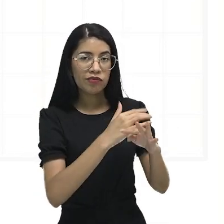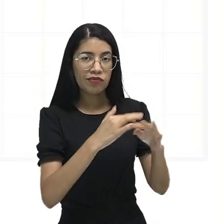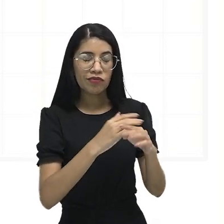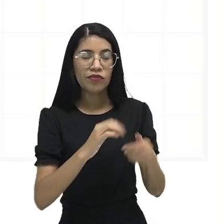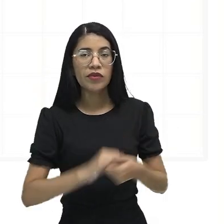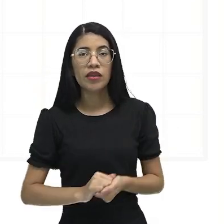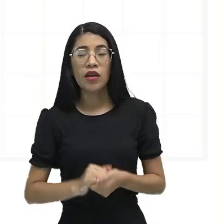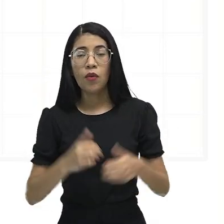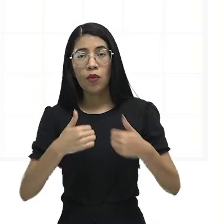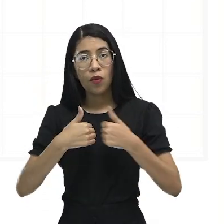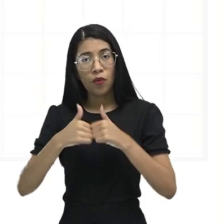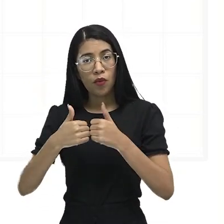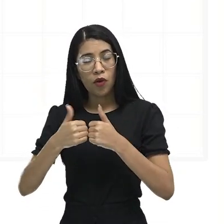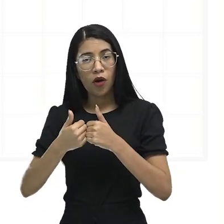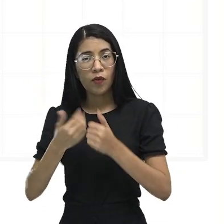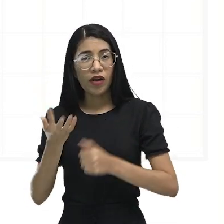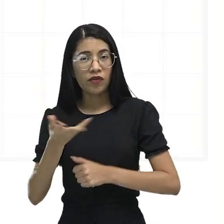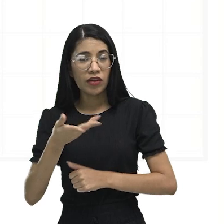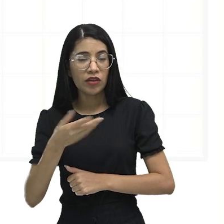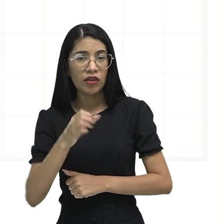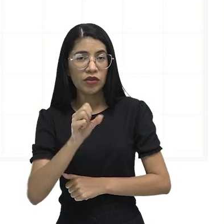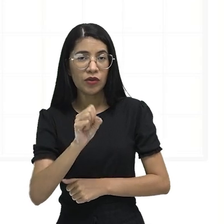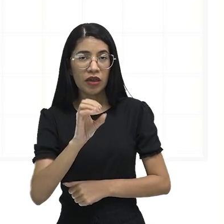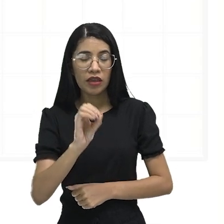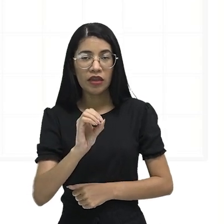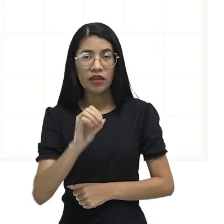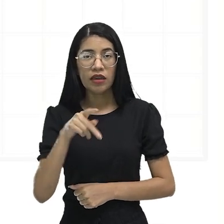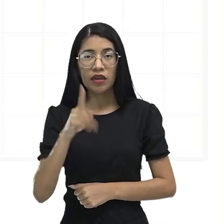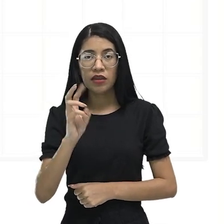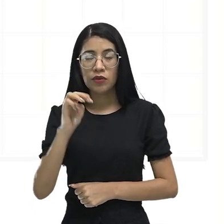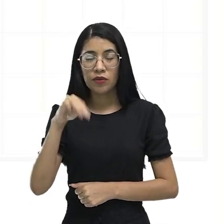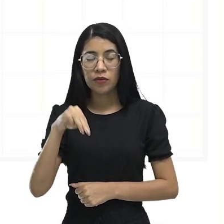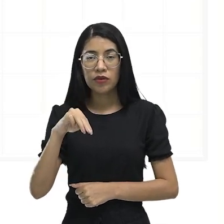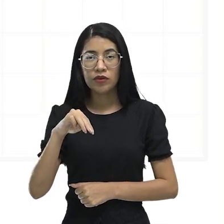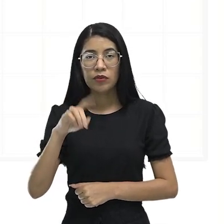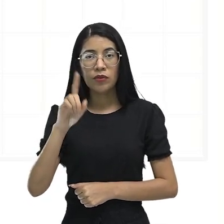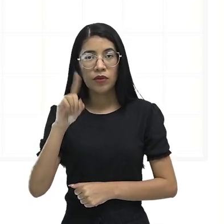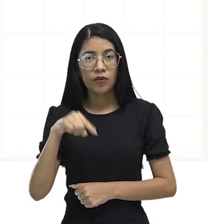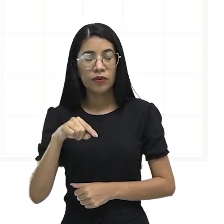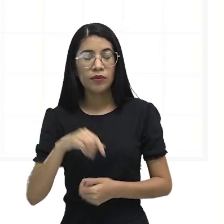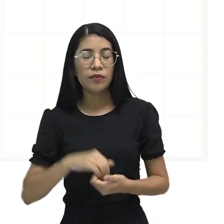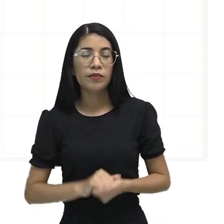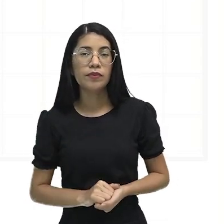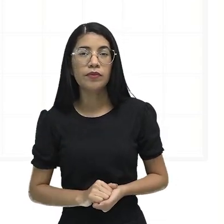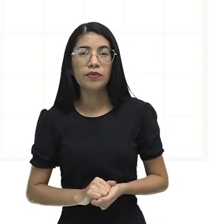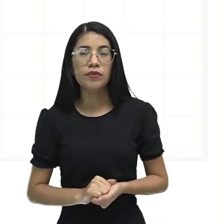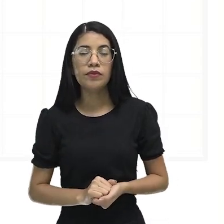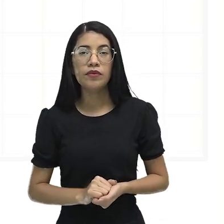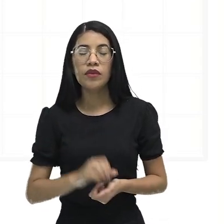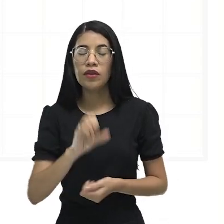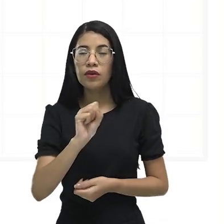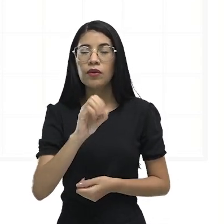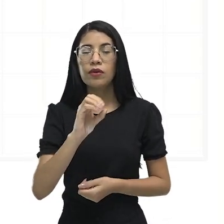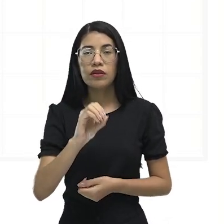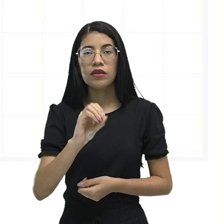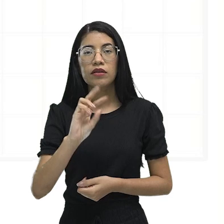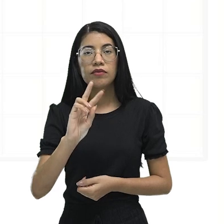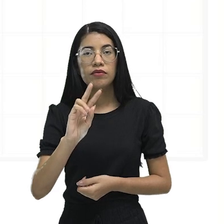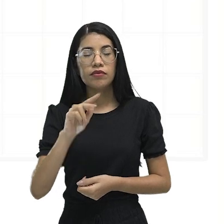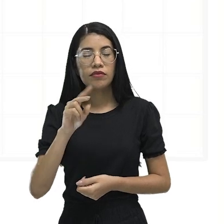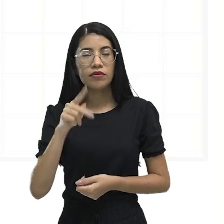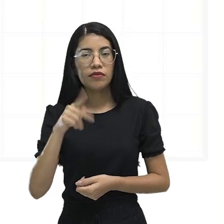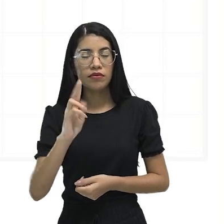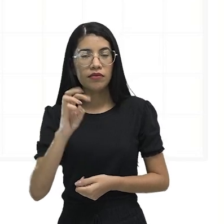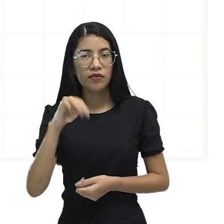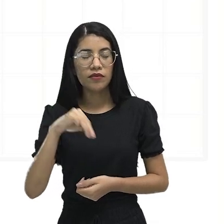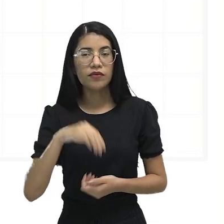de 80 km por hora. Na verdade, aqui nós temos velocidade mesmo, né? 80 km por hora.